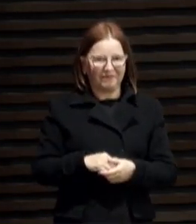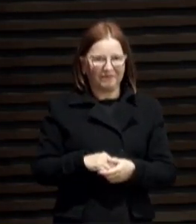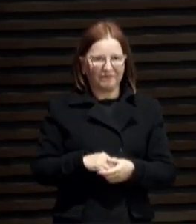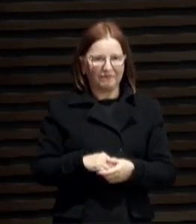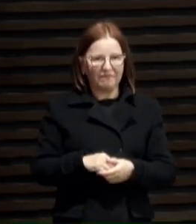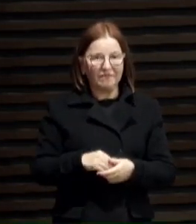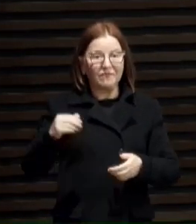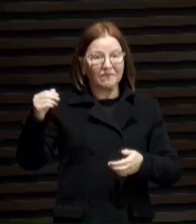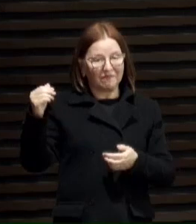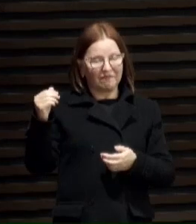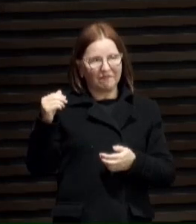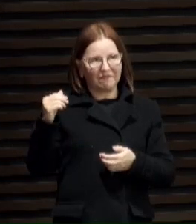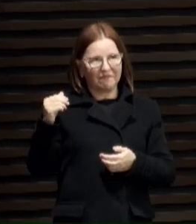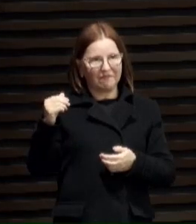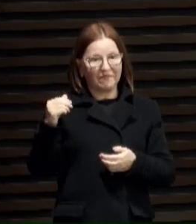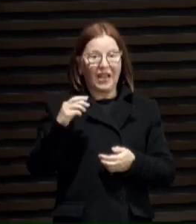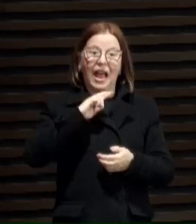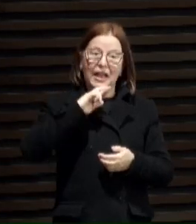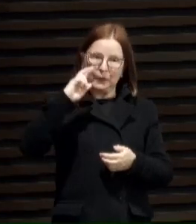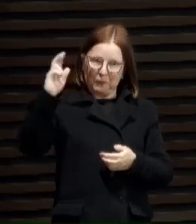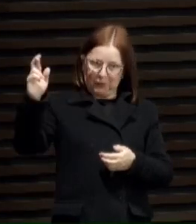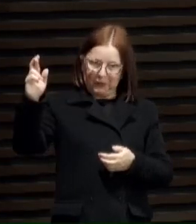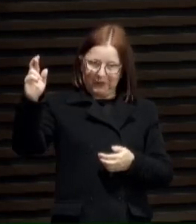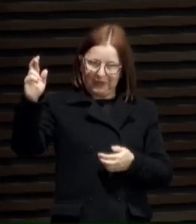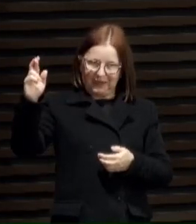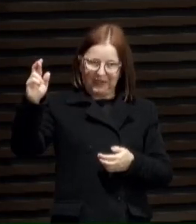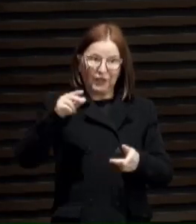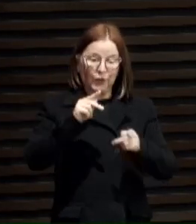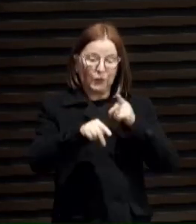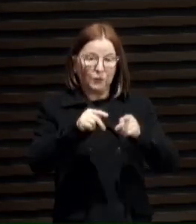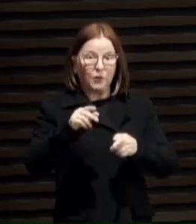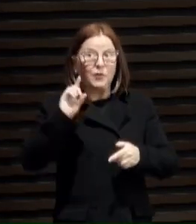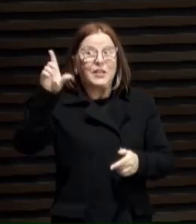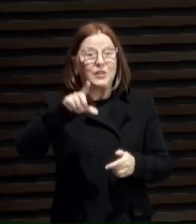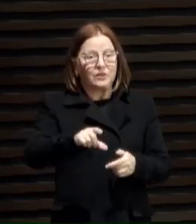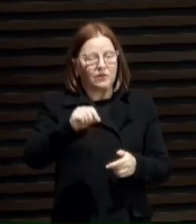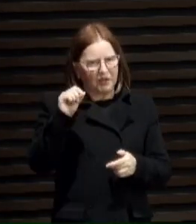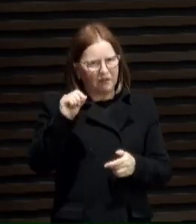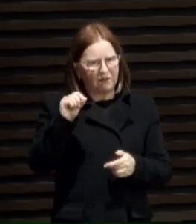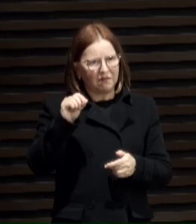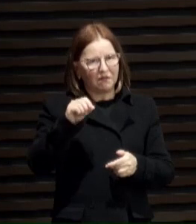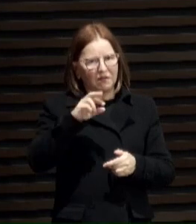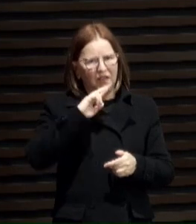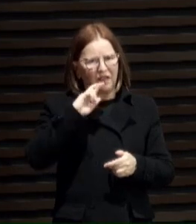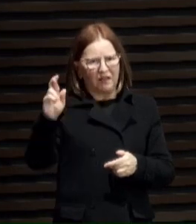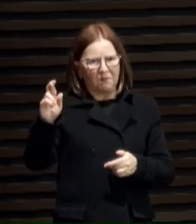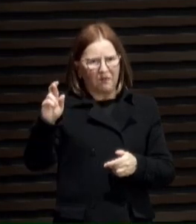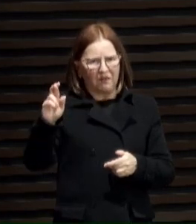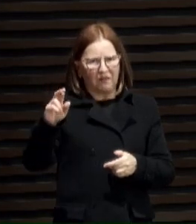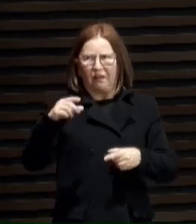A resposta do povo escolhido de Deus a Ele é uma resposta